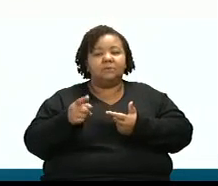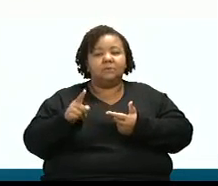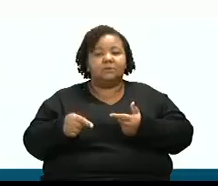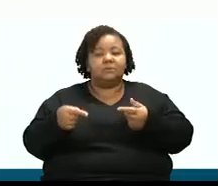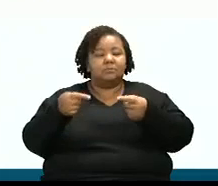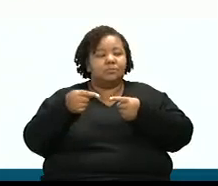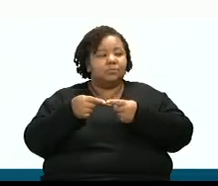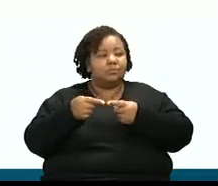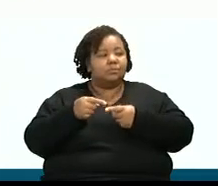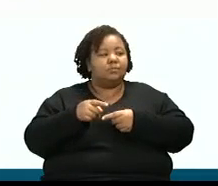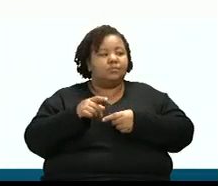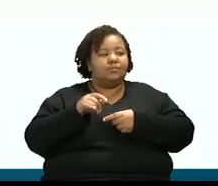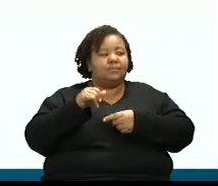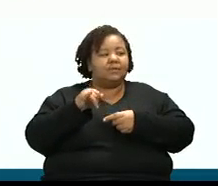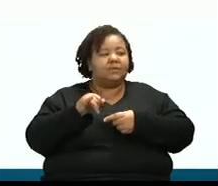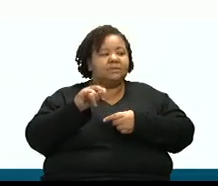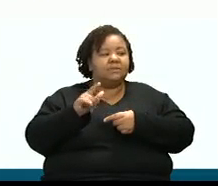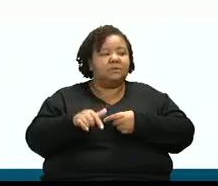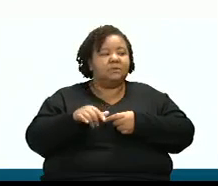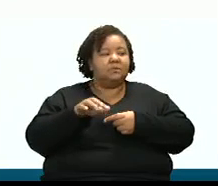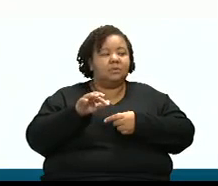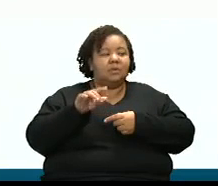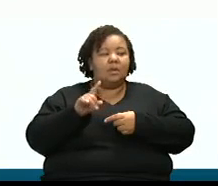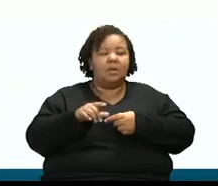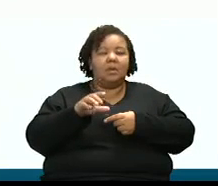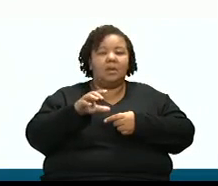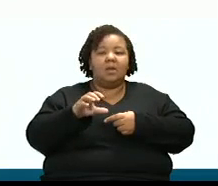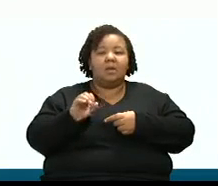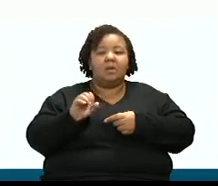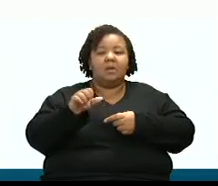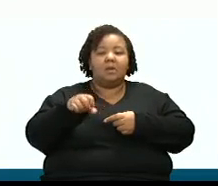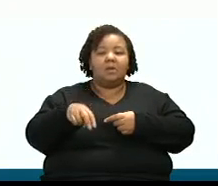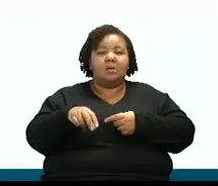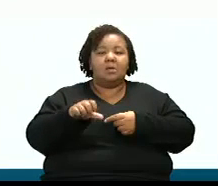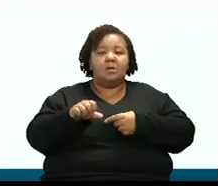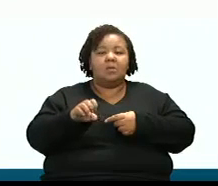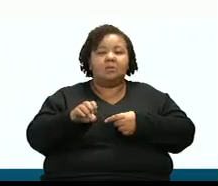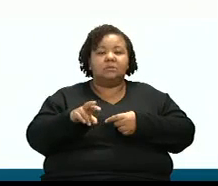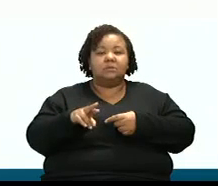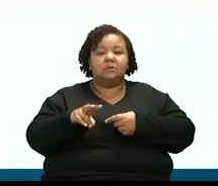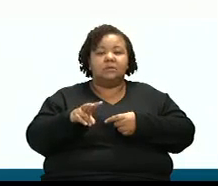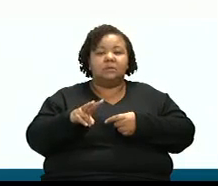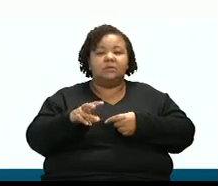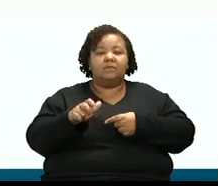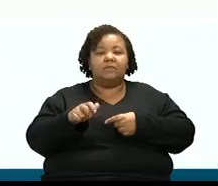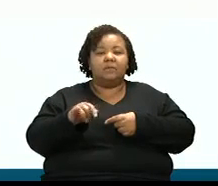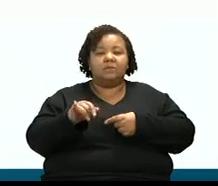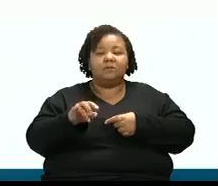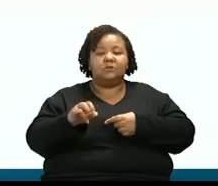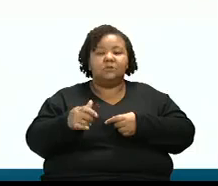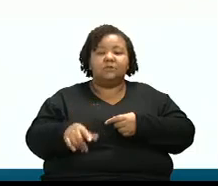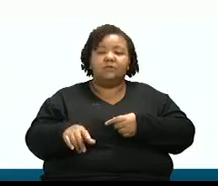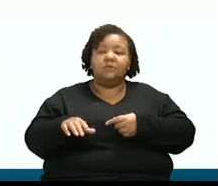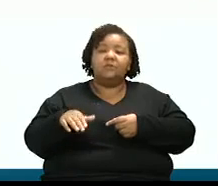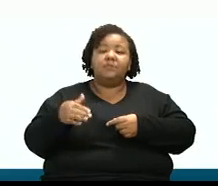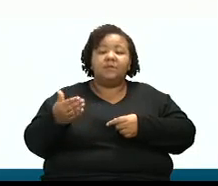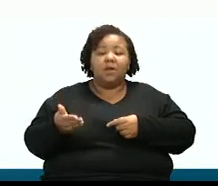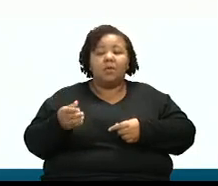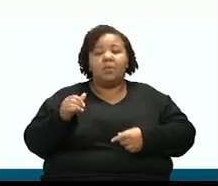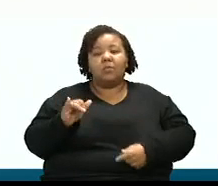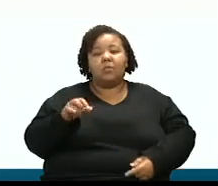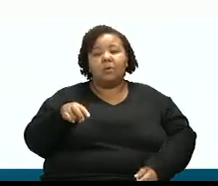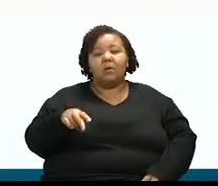equivalentes. Então, se o campo ele é conservativo, eu sei que a integral de linha do campo